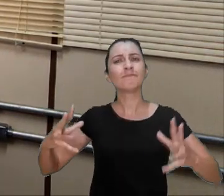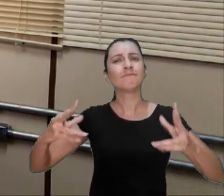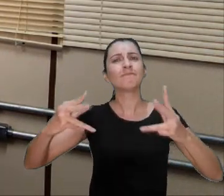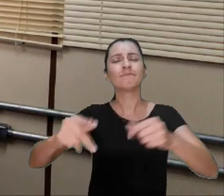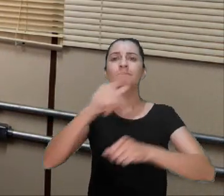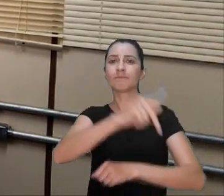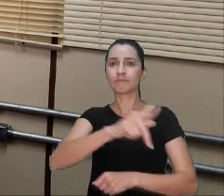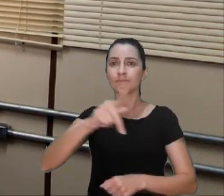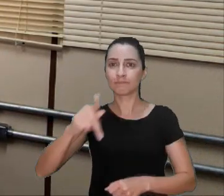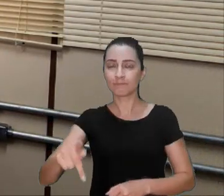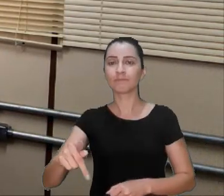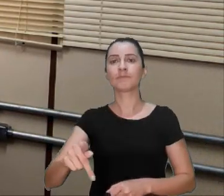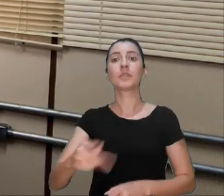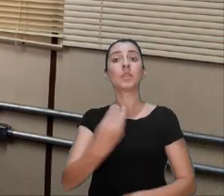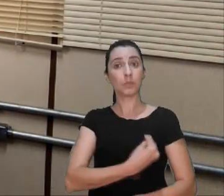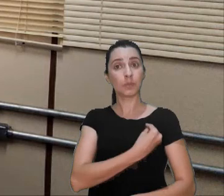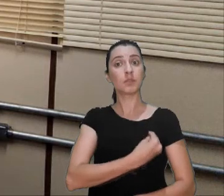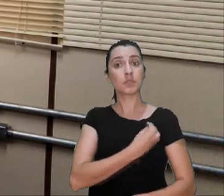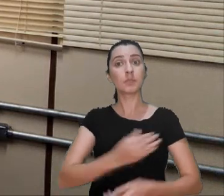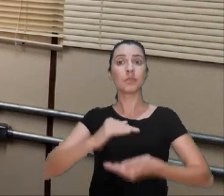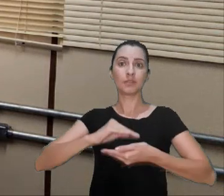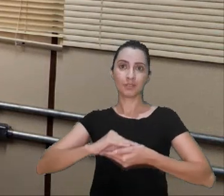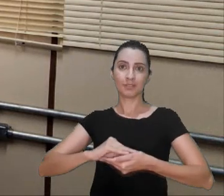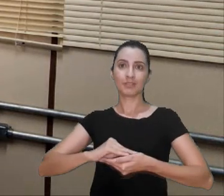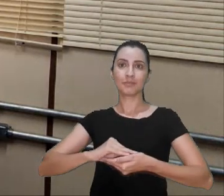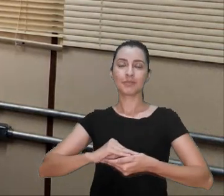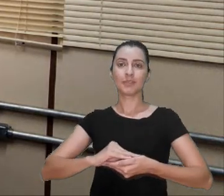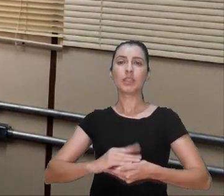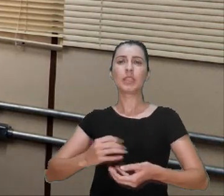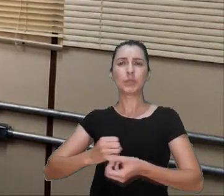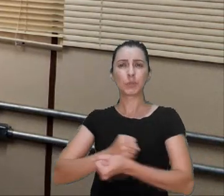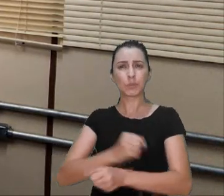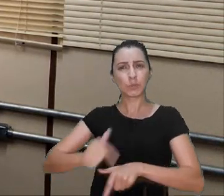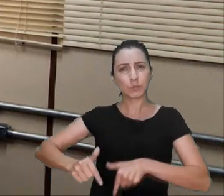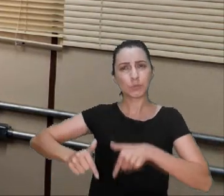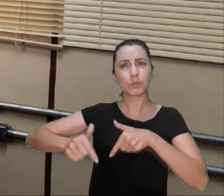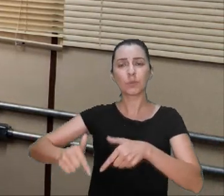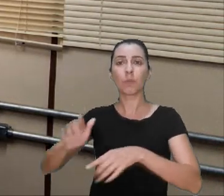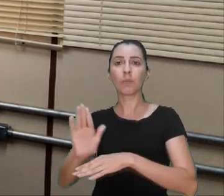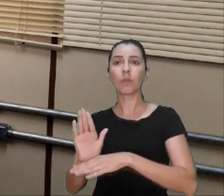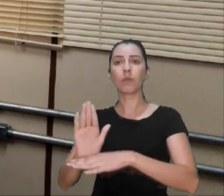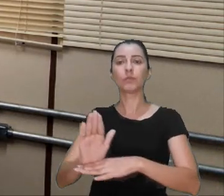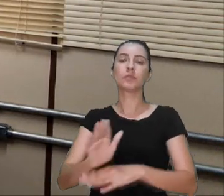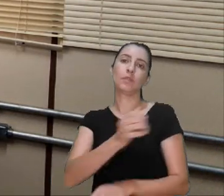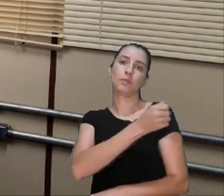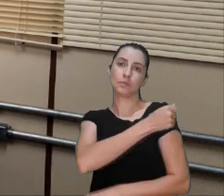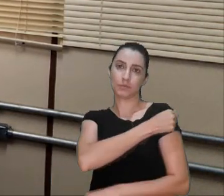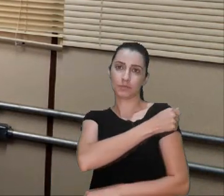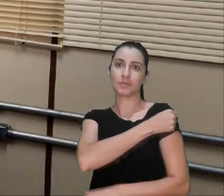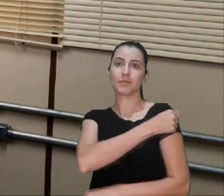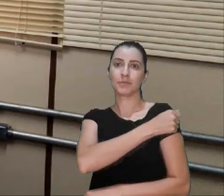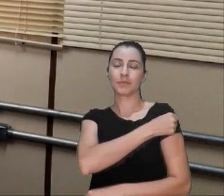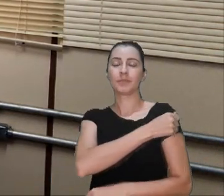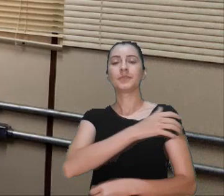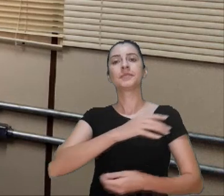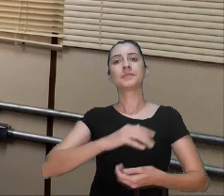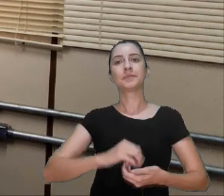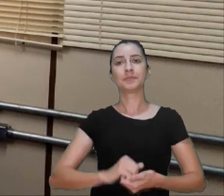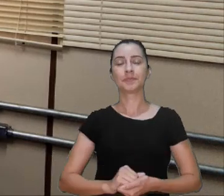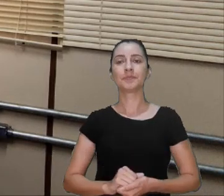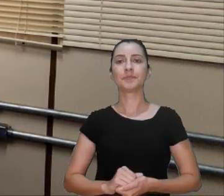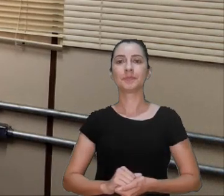de agradecer a todos os professores da REME que não pouparam esforços para que os nossos alunos